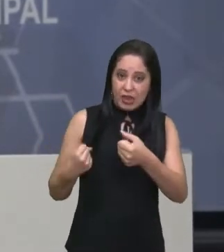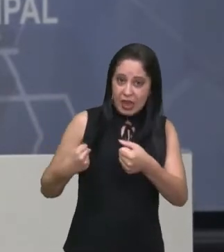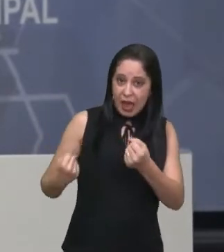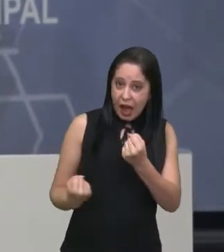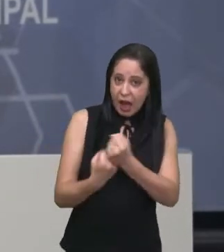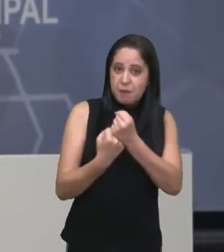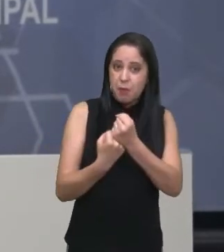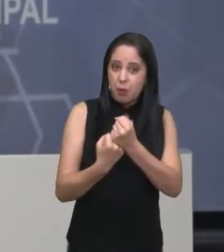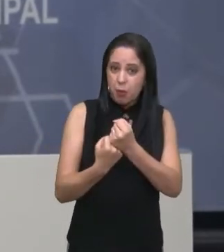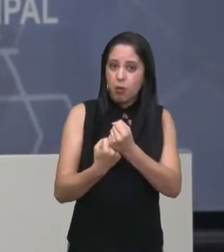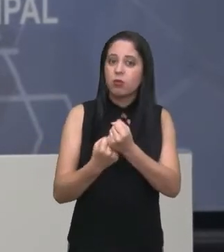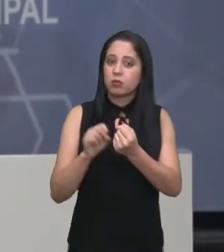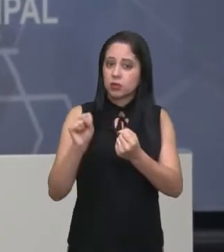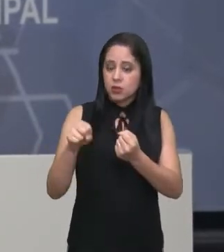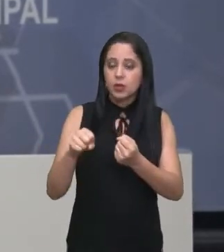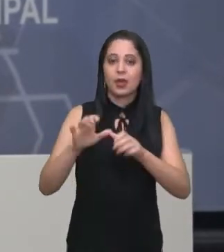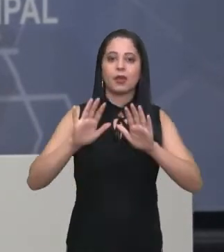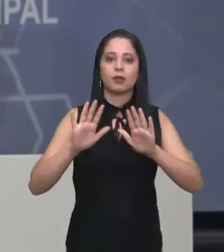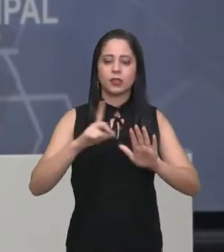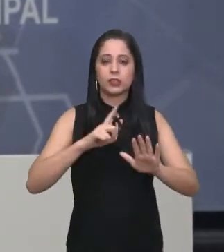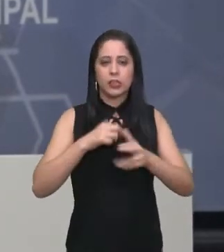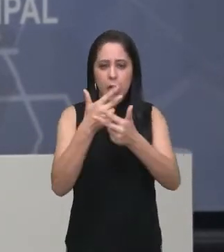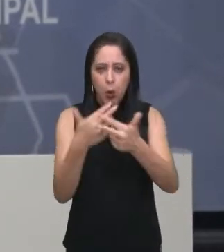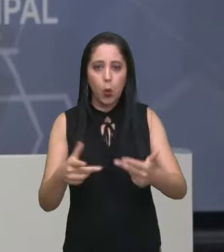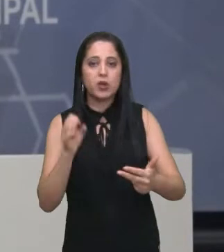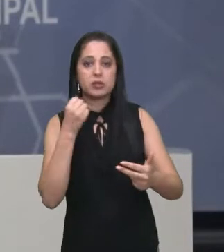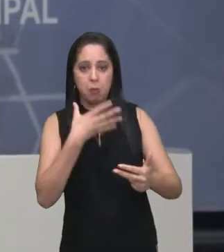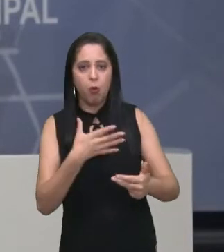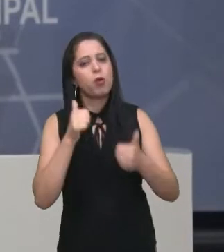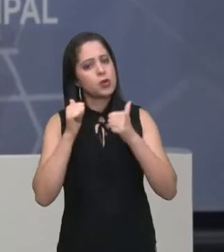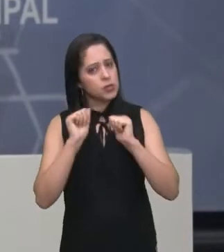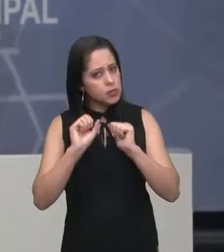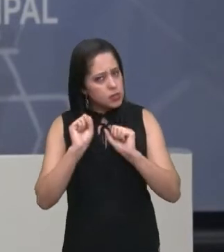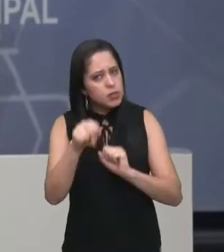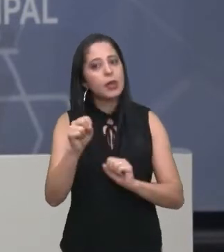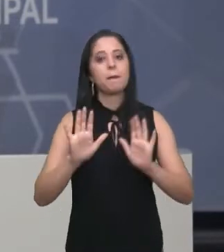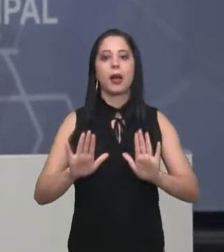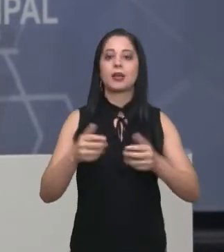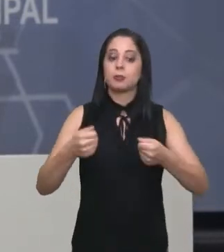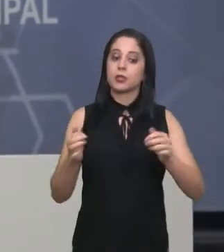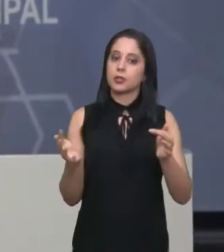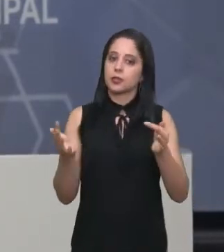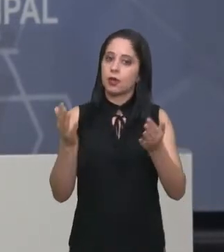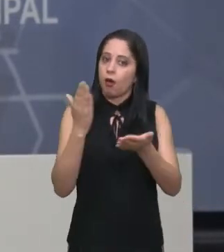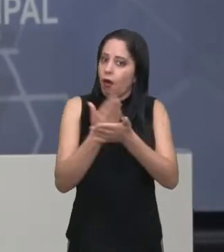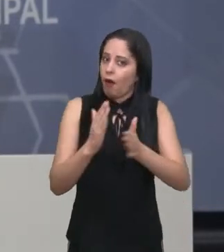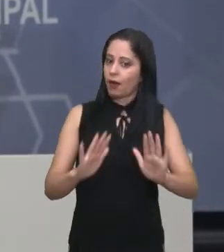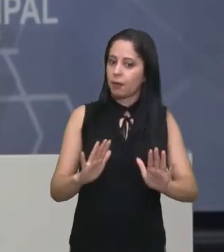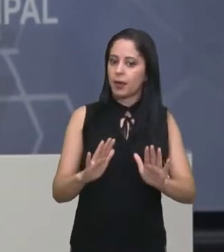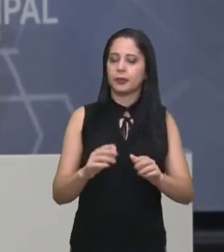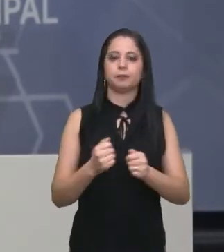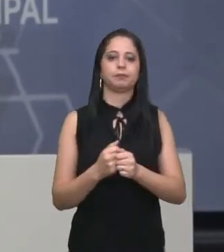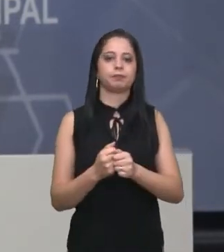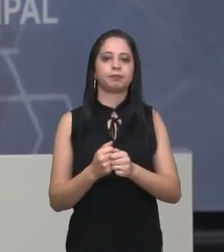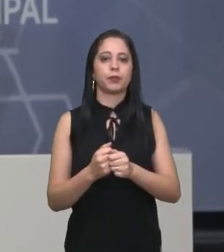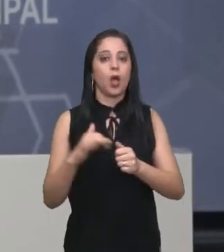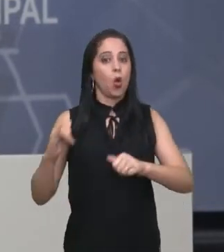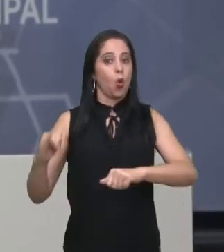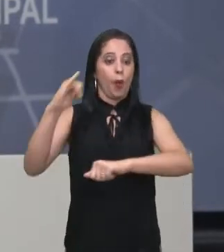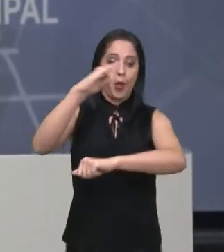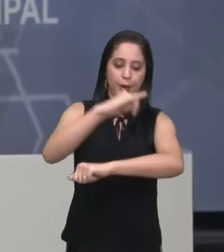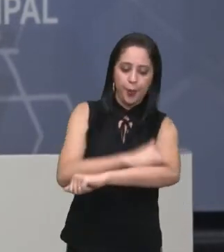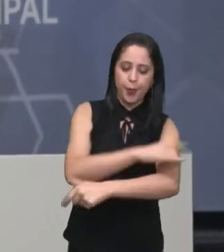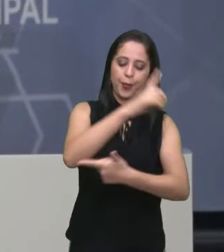faltam terminar. A licitação do transporte, do aeroporto, a linha verde, que